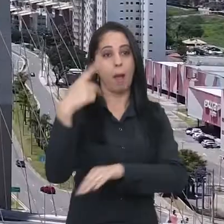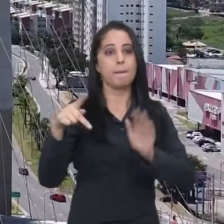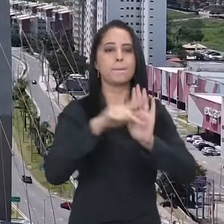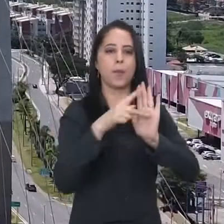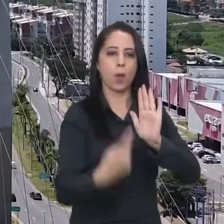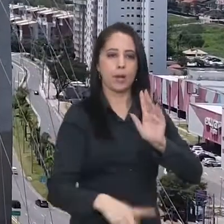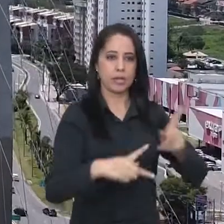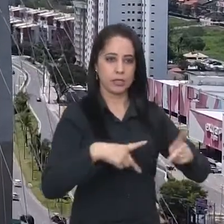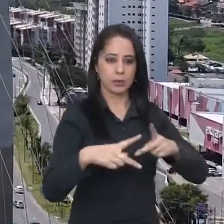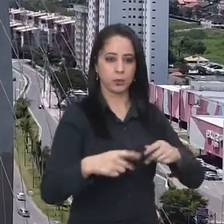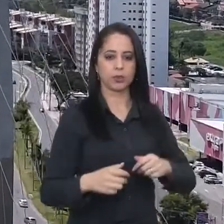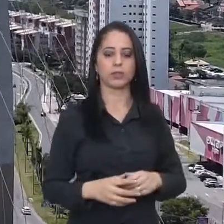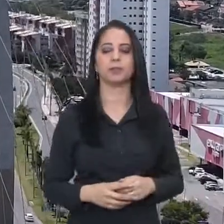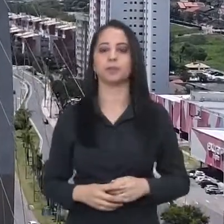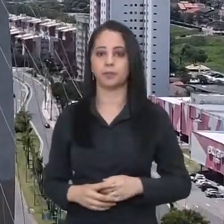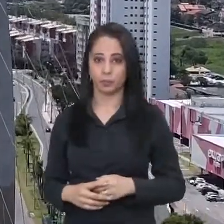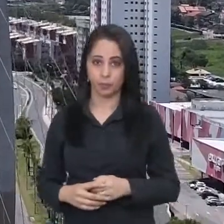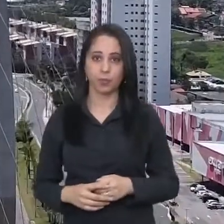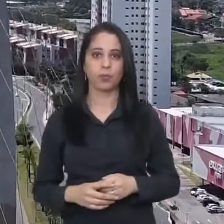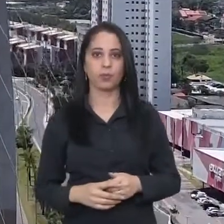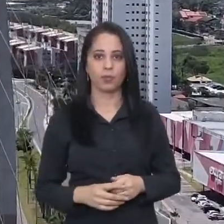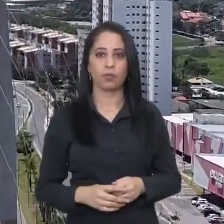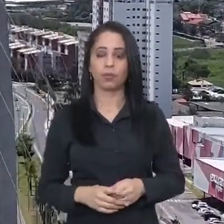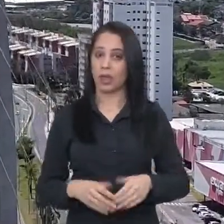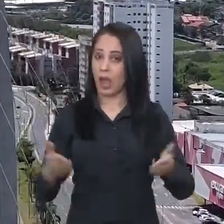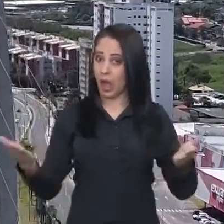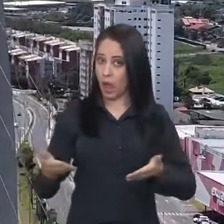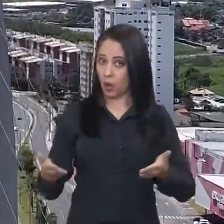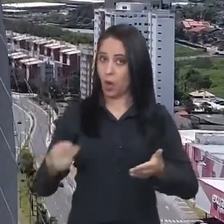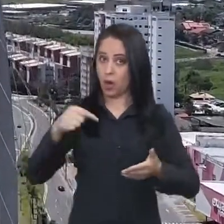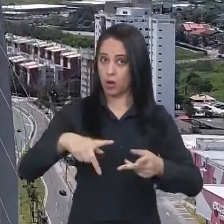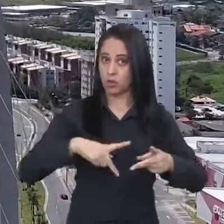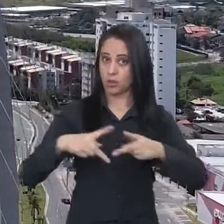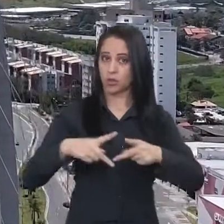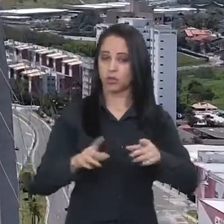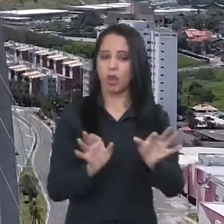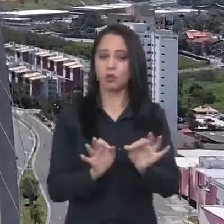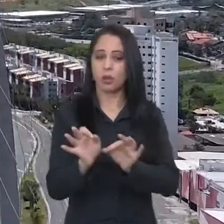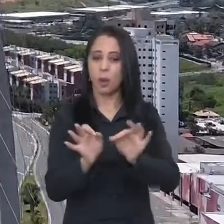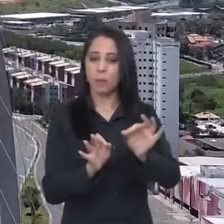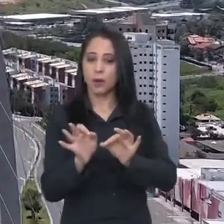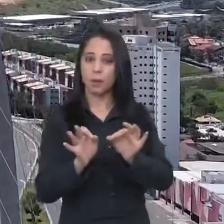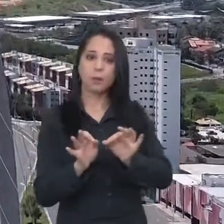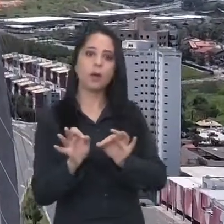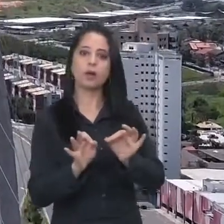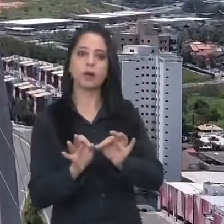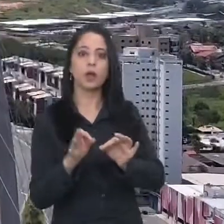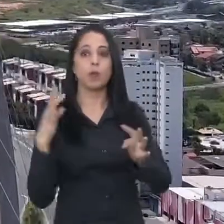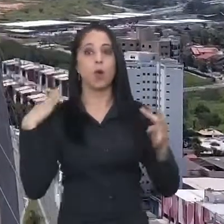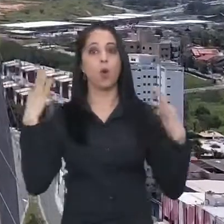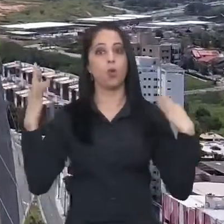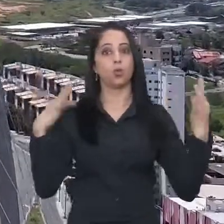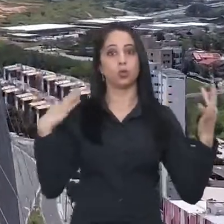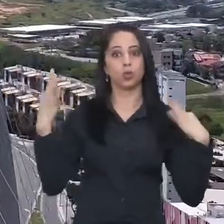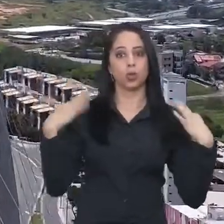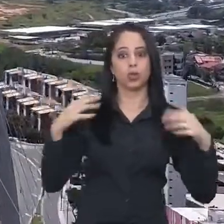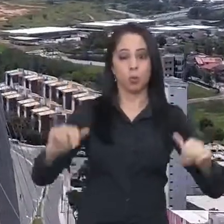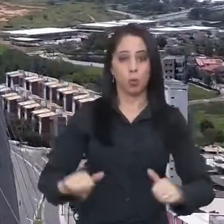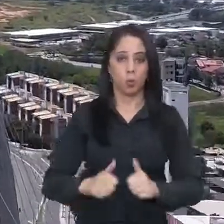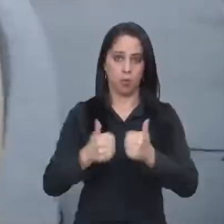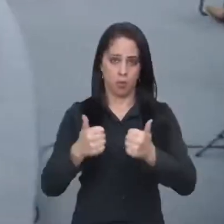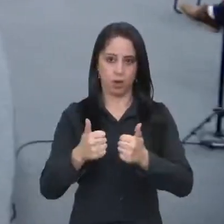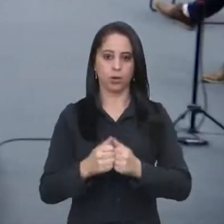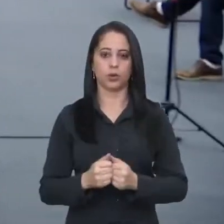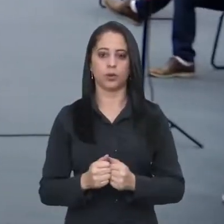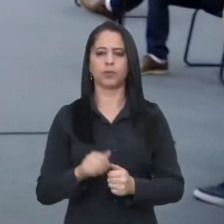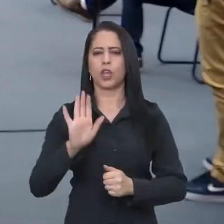ambiental. Atualmente, a cidade está elaborando um plano diretor para direcionar as ações com o objetivo de melhorar o turismo no